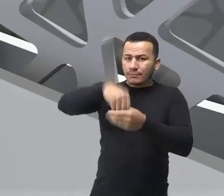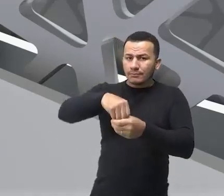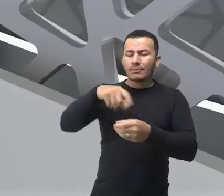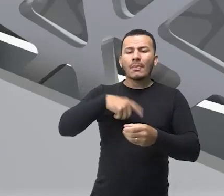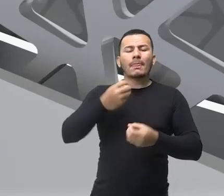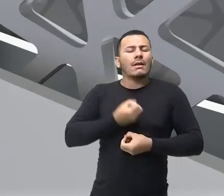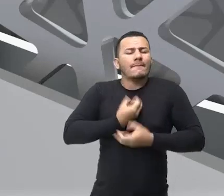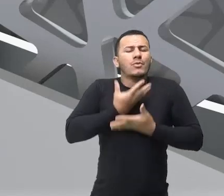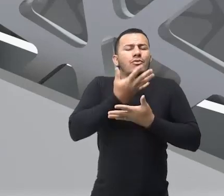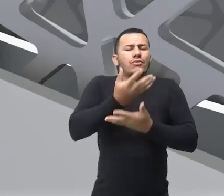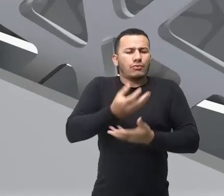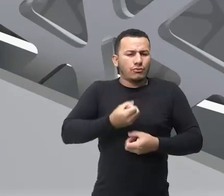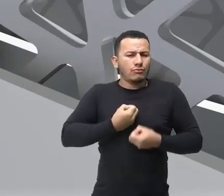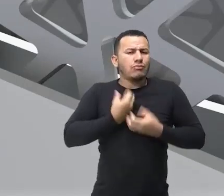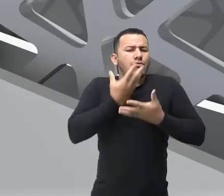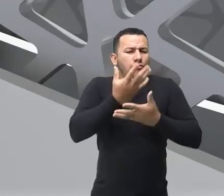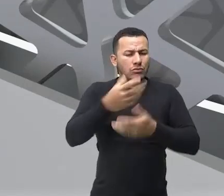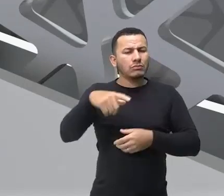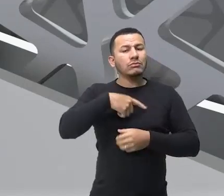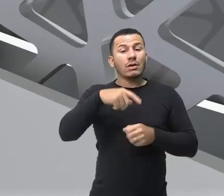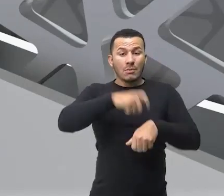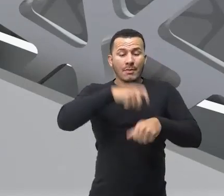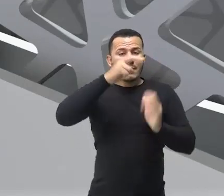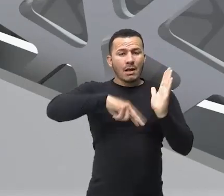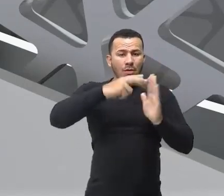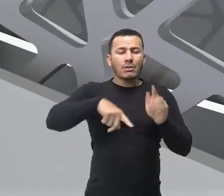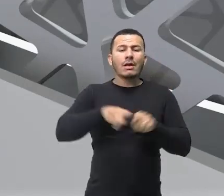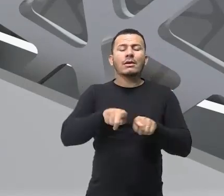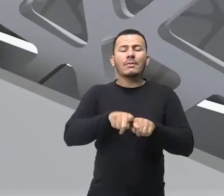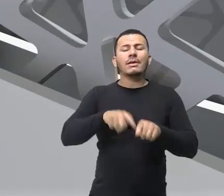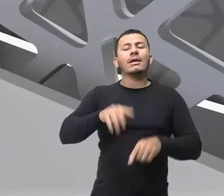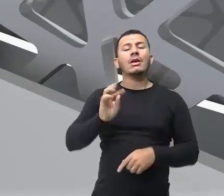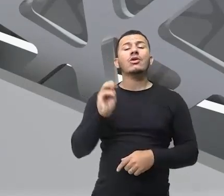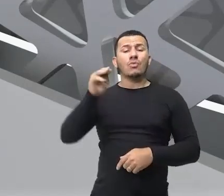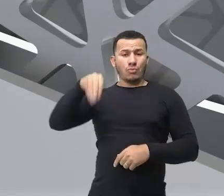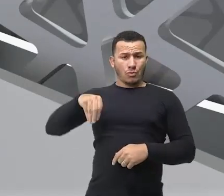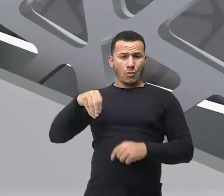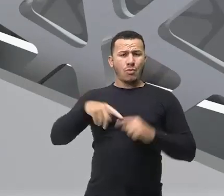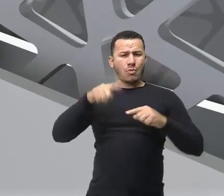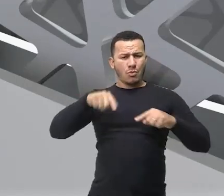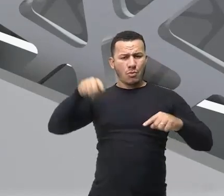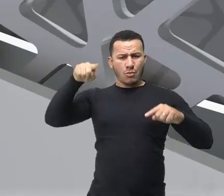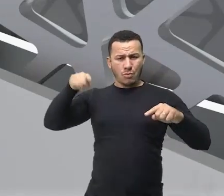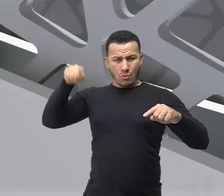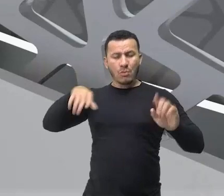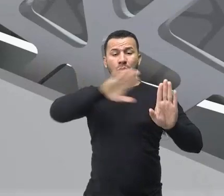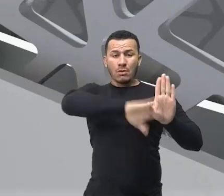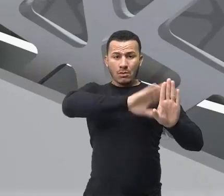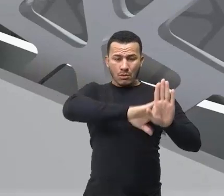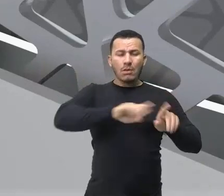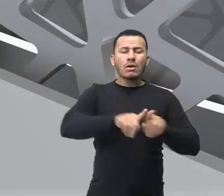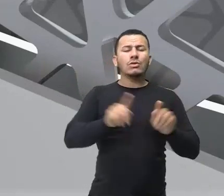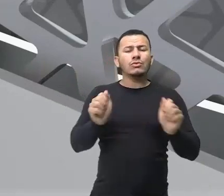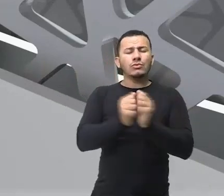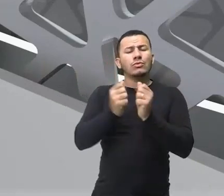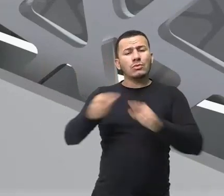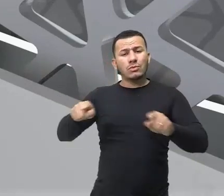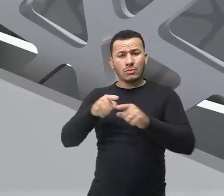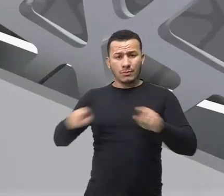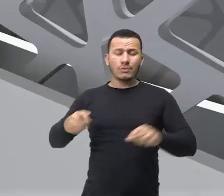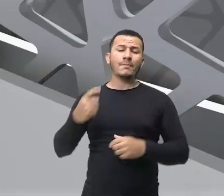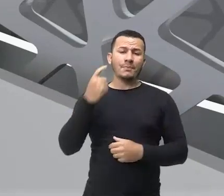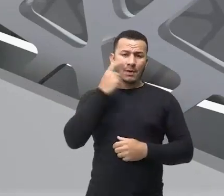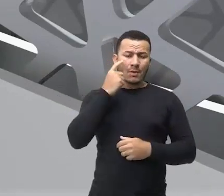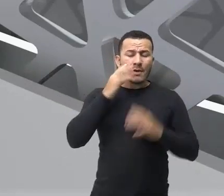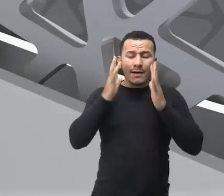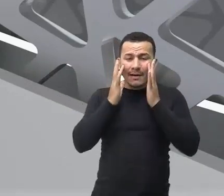uma expressividade grande, certo? Ele tem um tom subjetivo, muitas vezes, e uma musicalidade. Então, quero que vocês